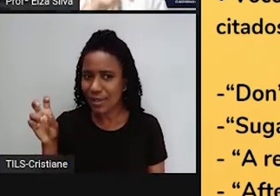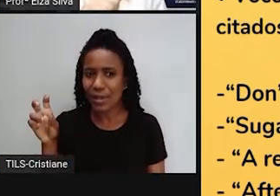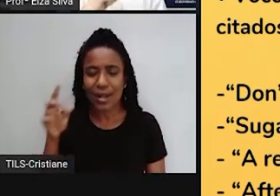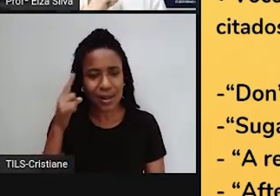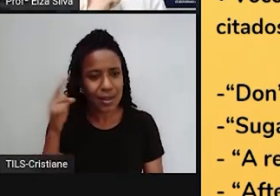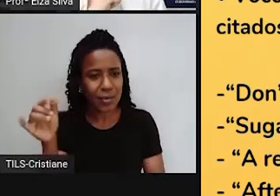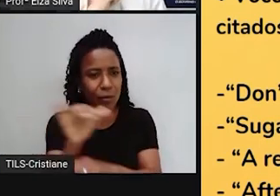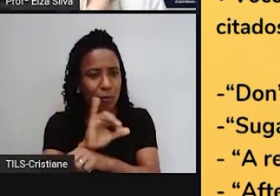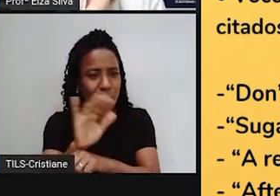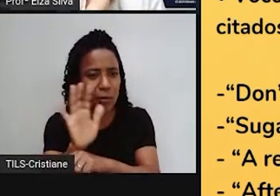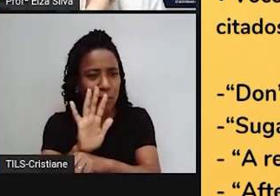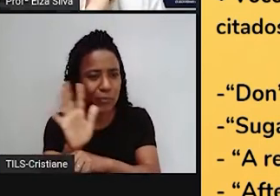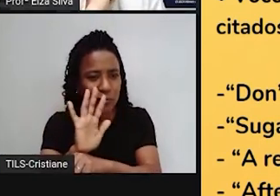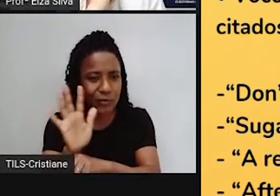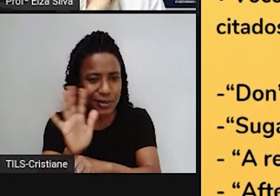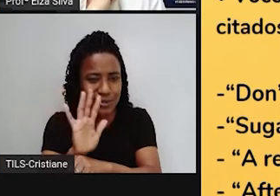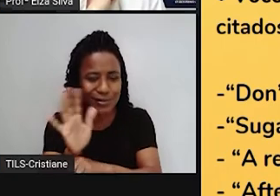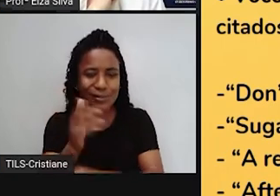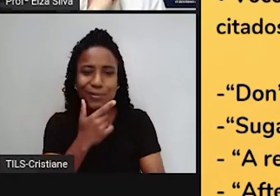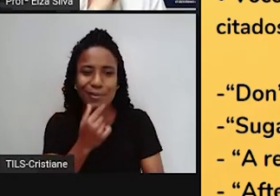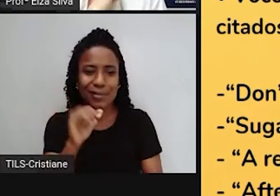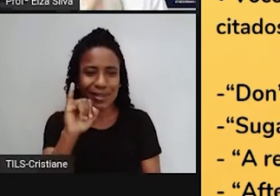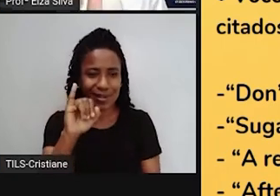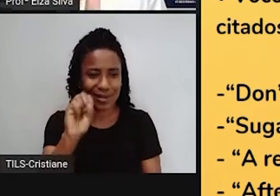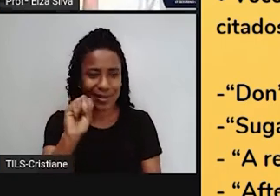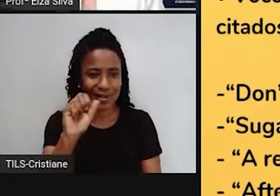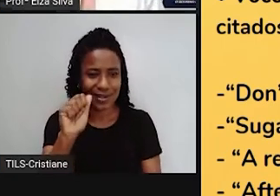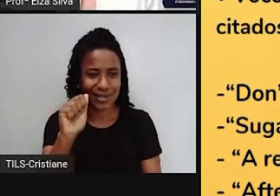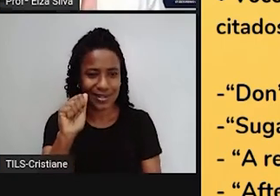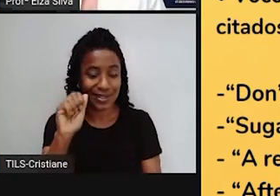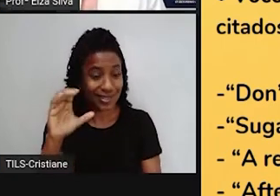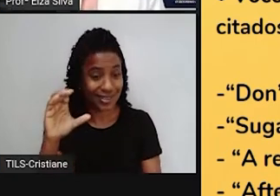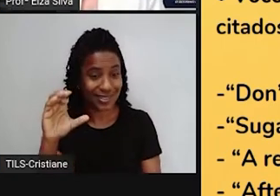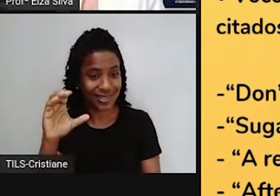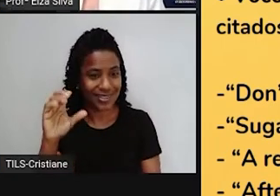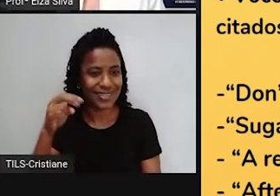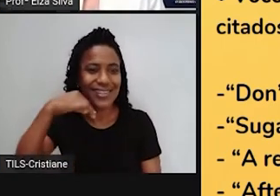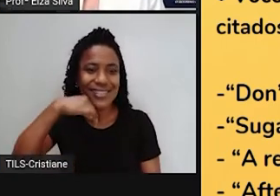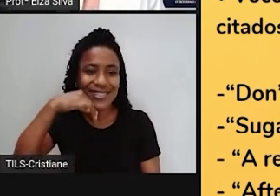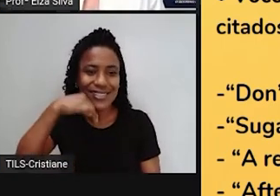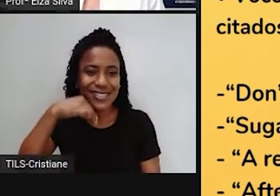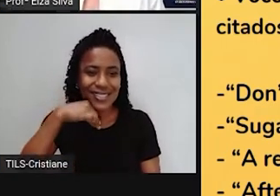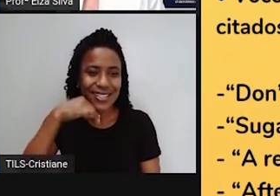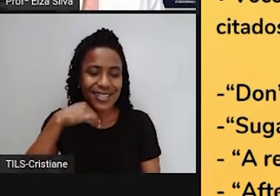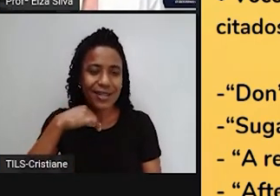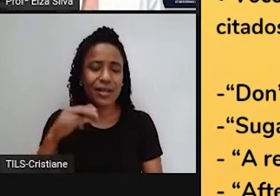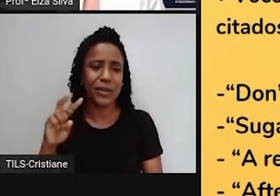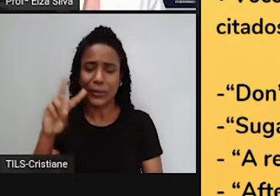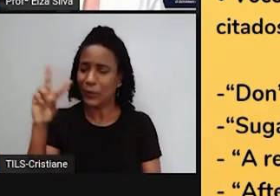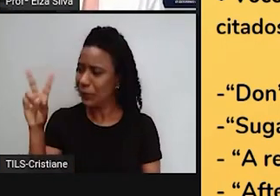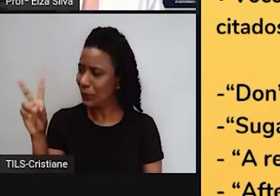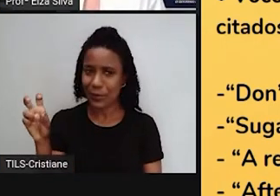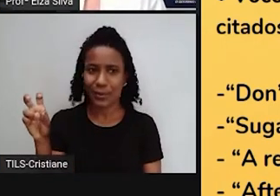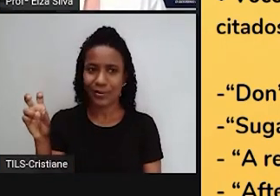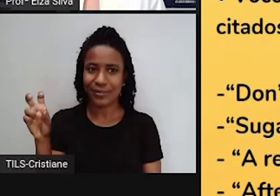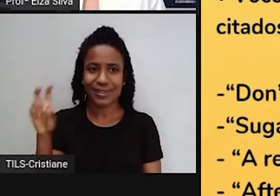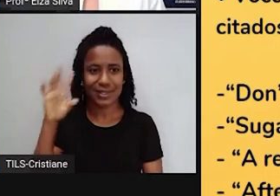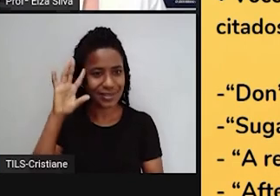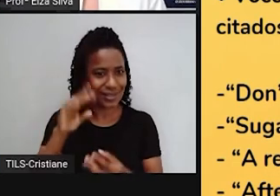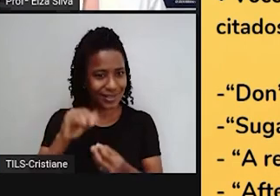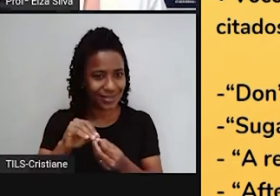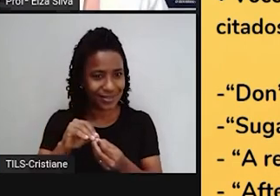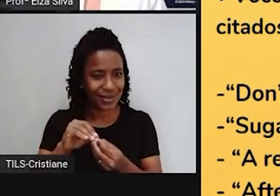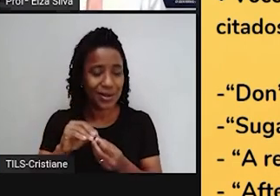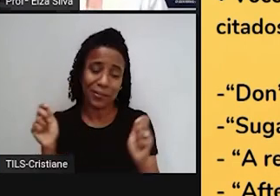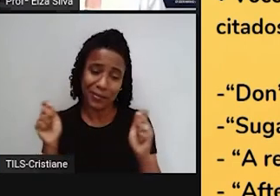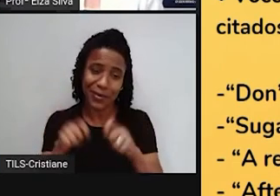no vídeo que eu sugeri para vocês? Então, agora, eu peço que vocês tentem traduzir os ditados